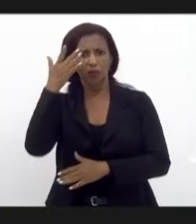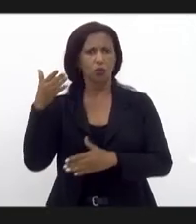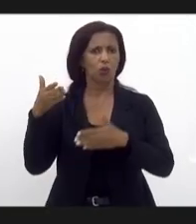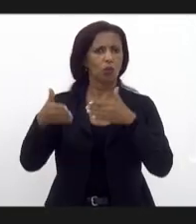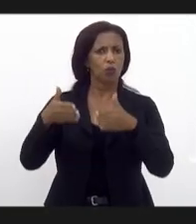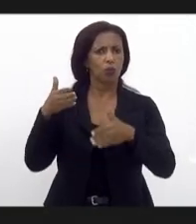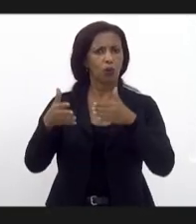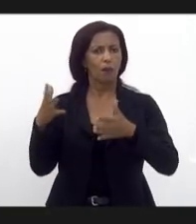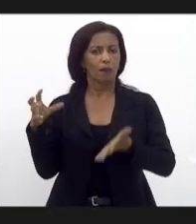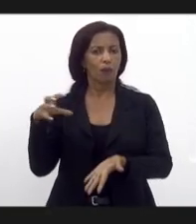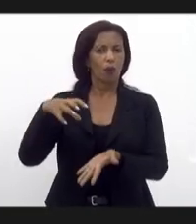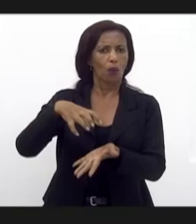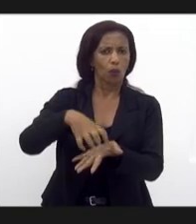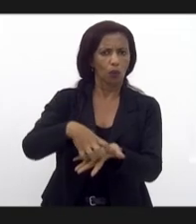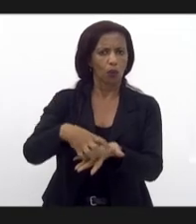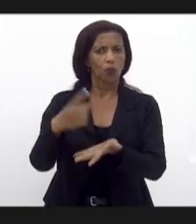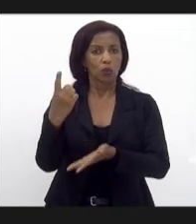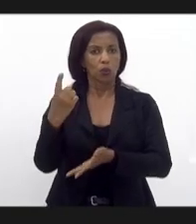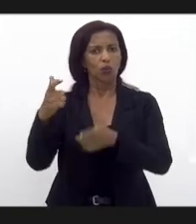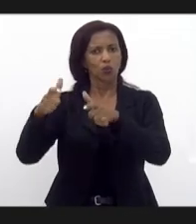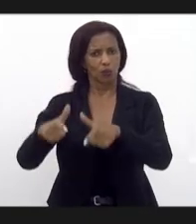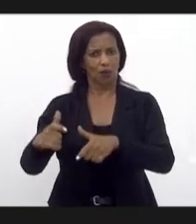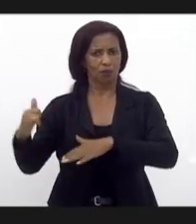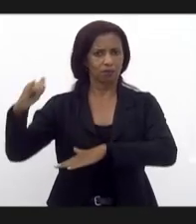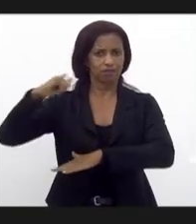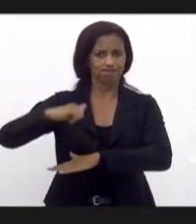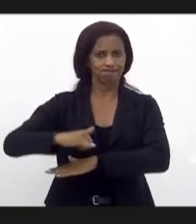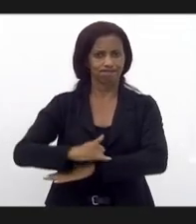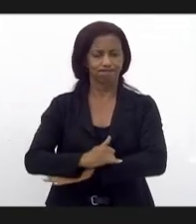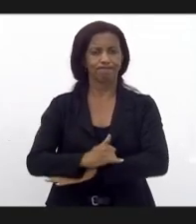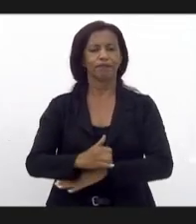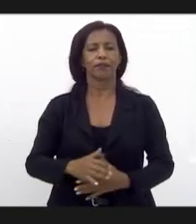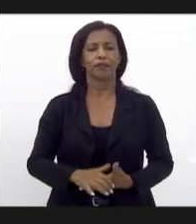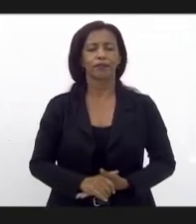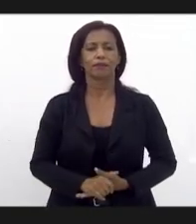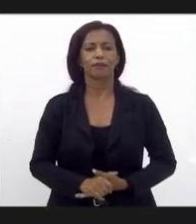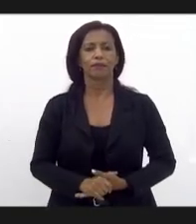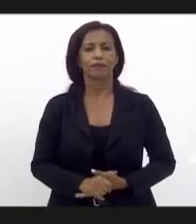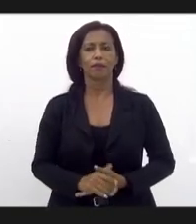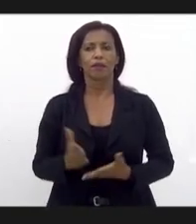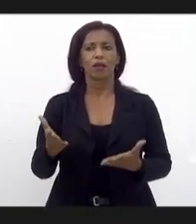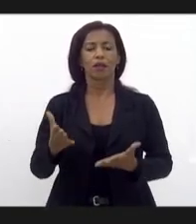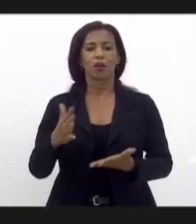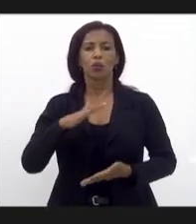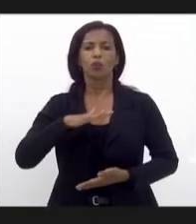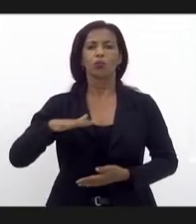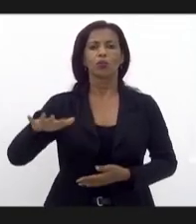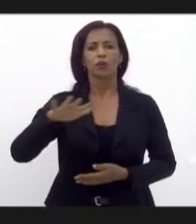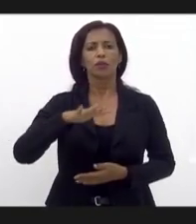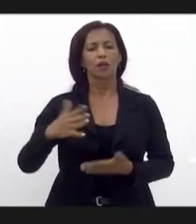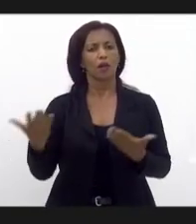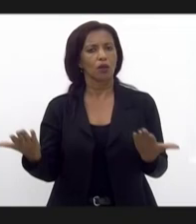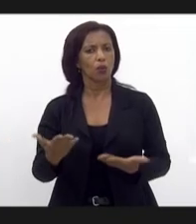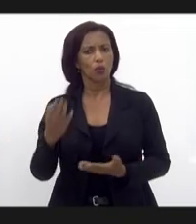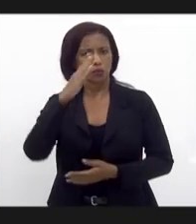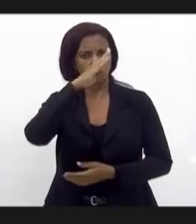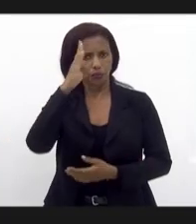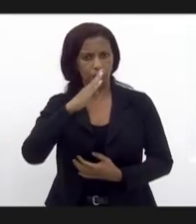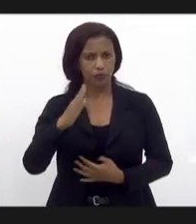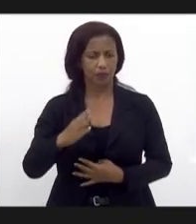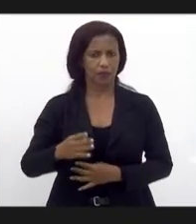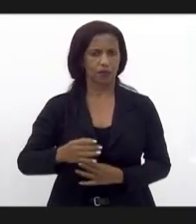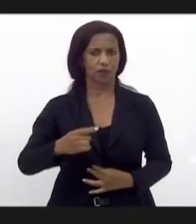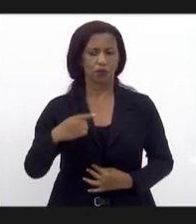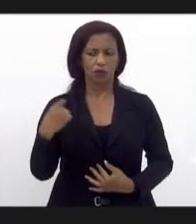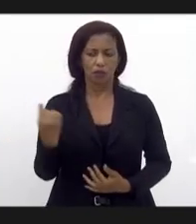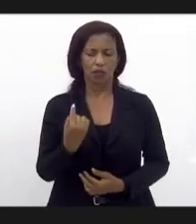concentração demasiada em um aeroporto, né? Então, em detrimento do outro. No cenário atual do Rio, do Brasil,